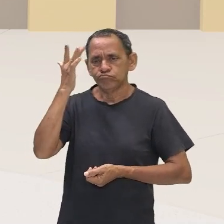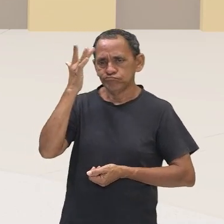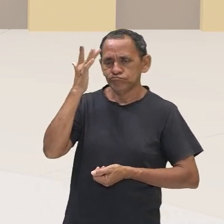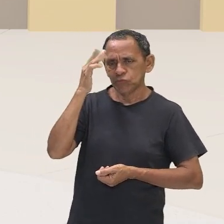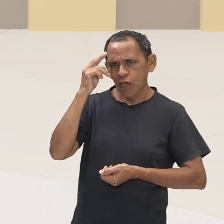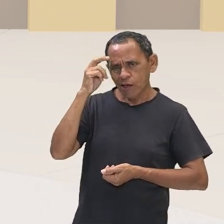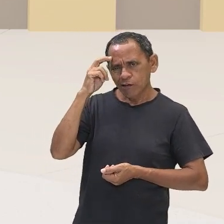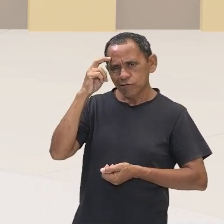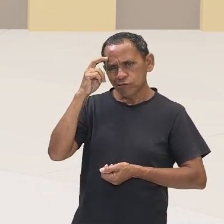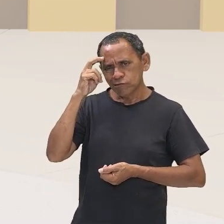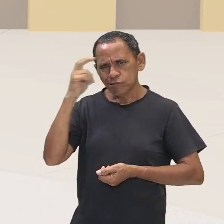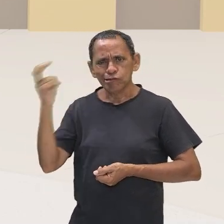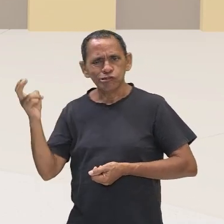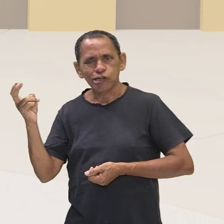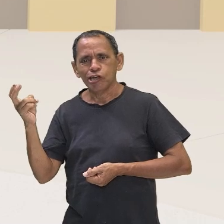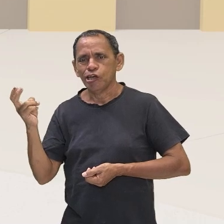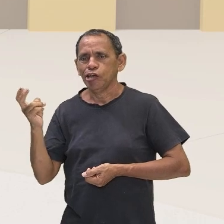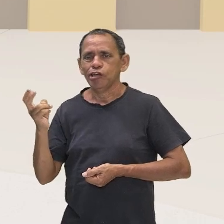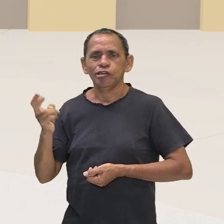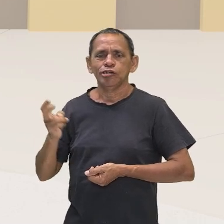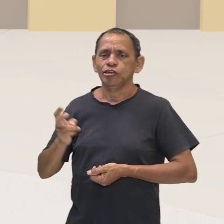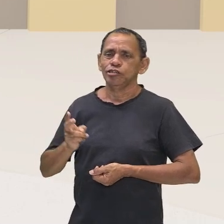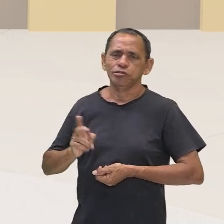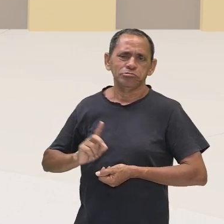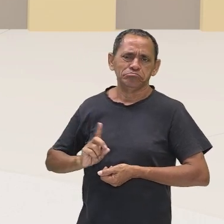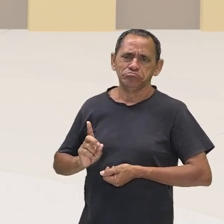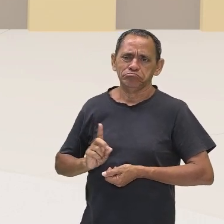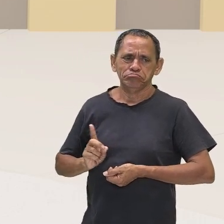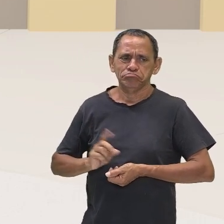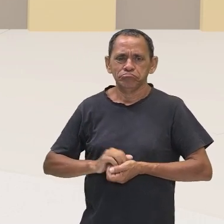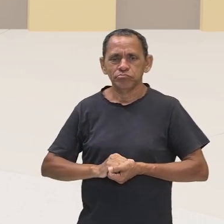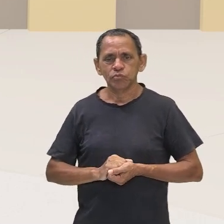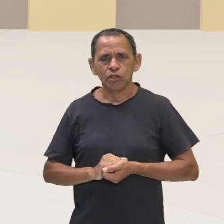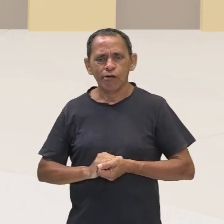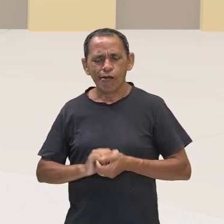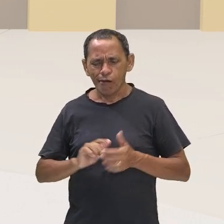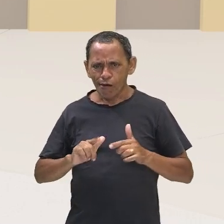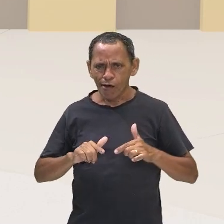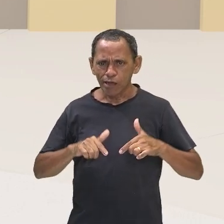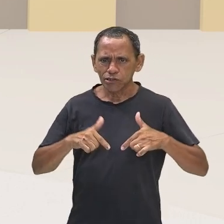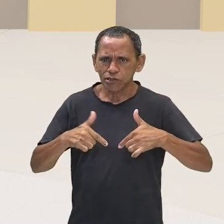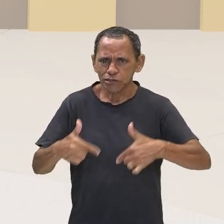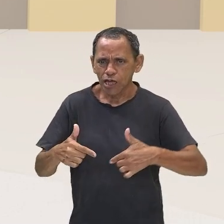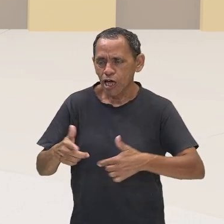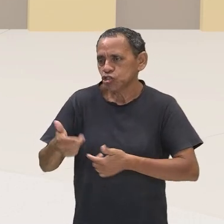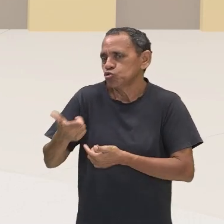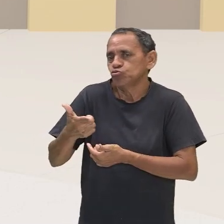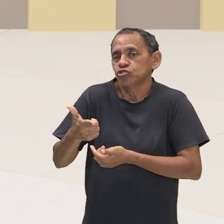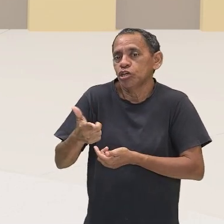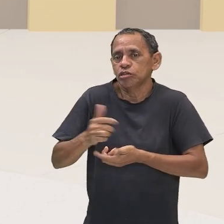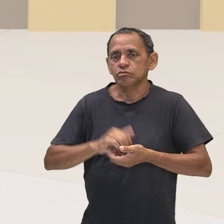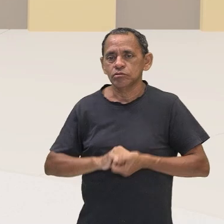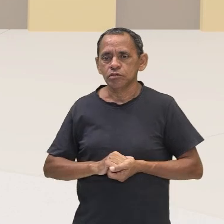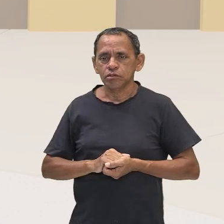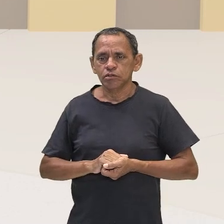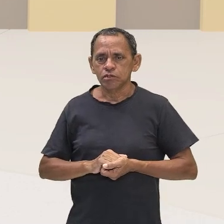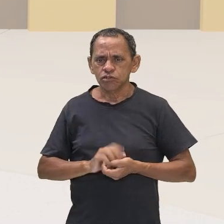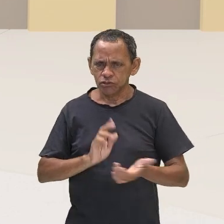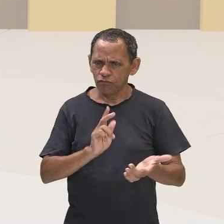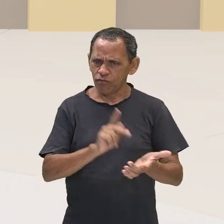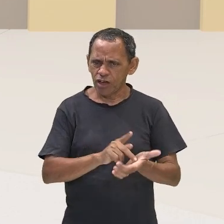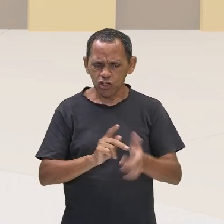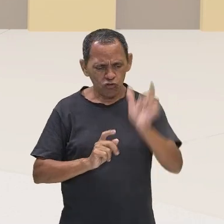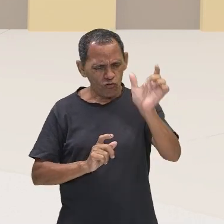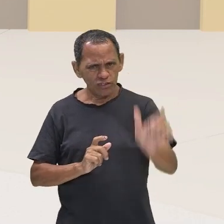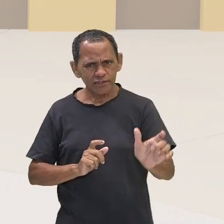sou suficiente, eu não sou ágil o suficiente. Será que você não é mesmo? Ou você está com